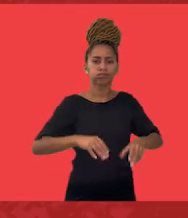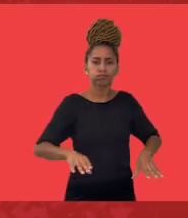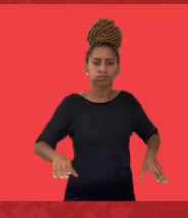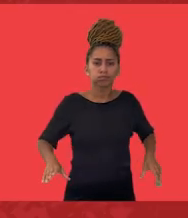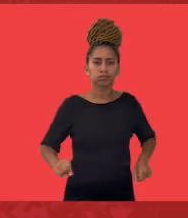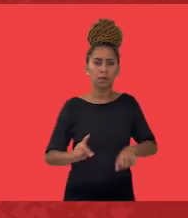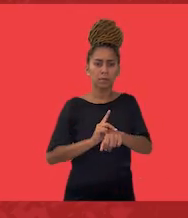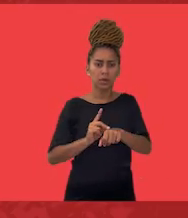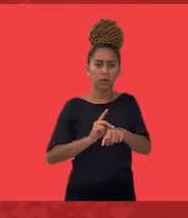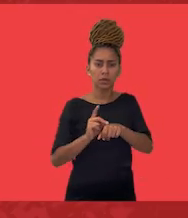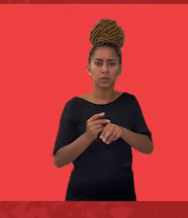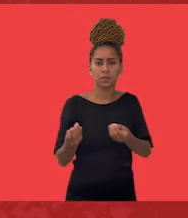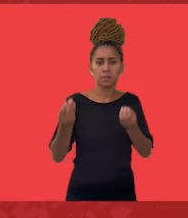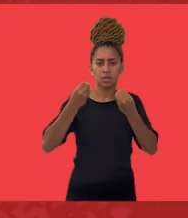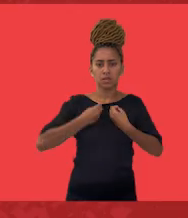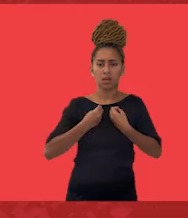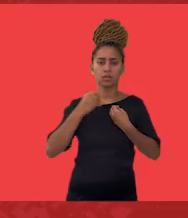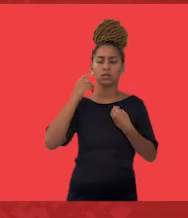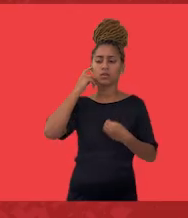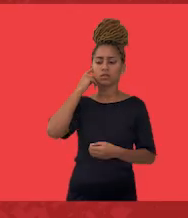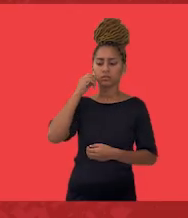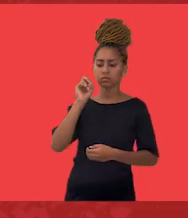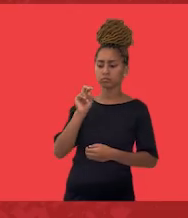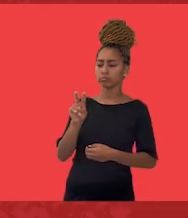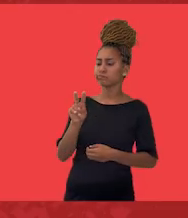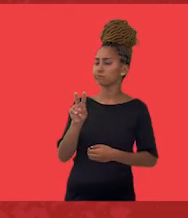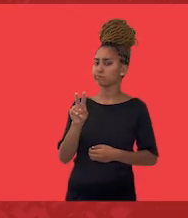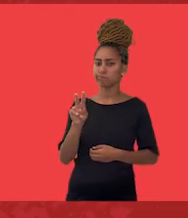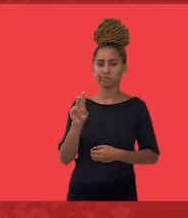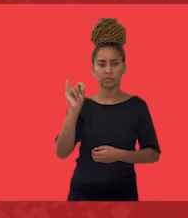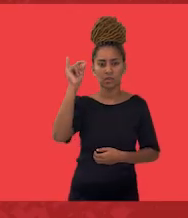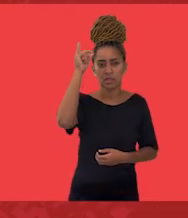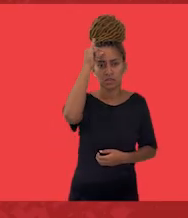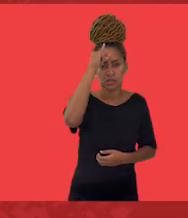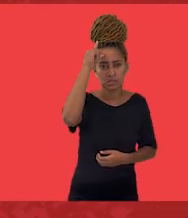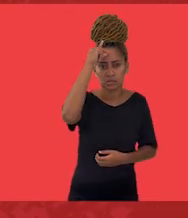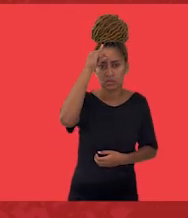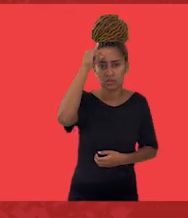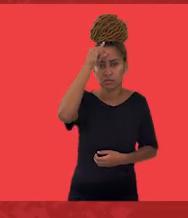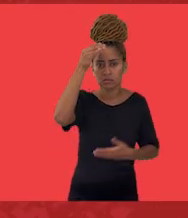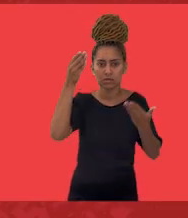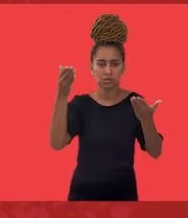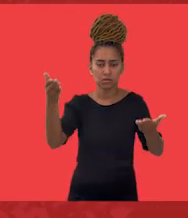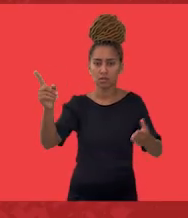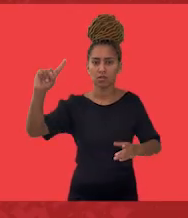se fecharam. É meu talento para as tragédias.